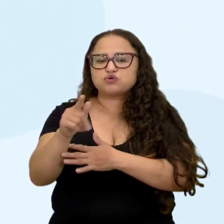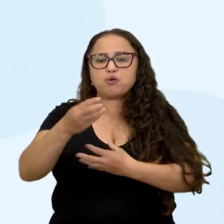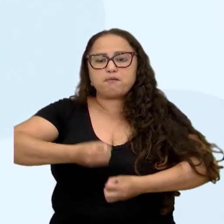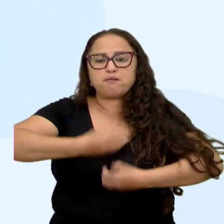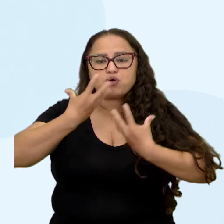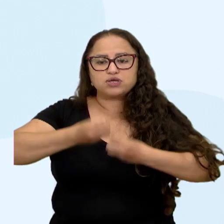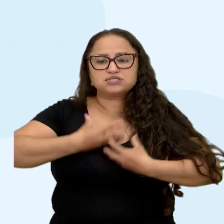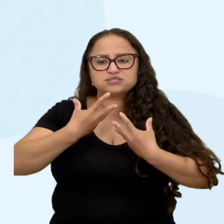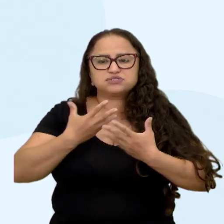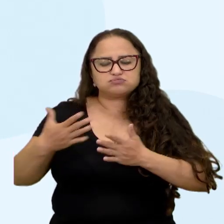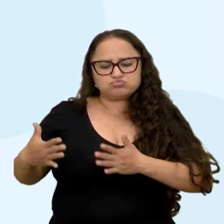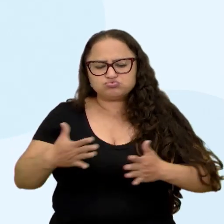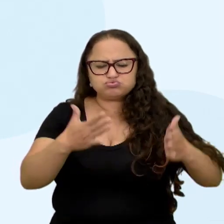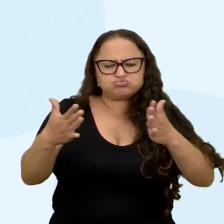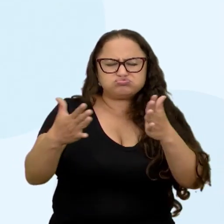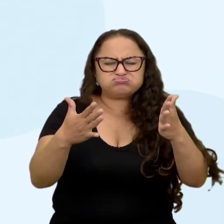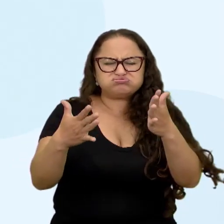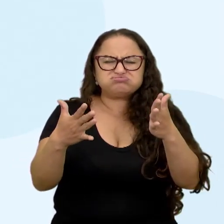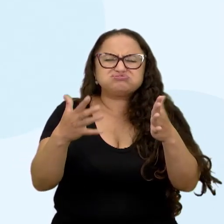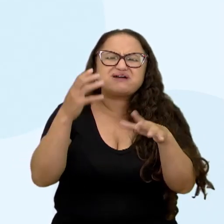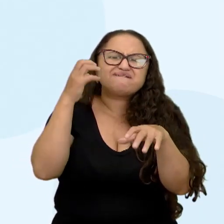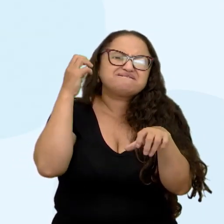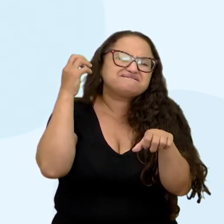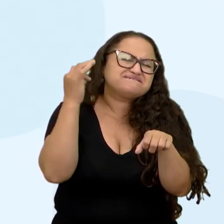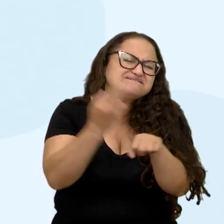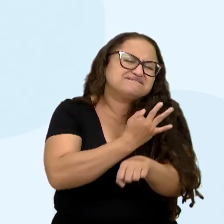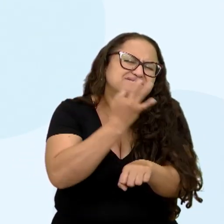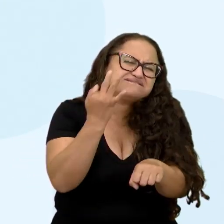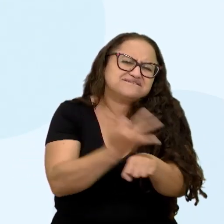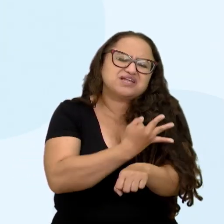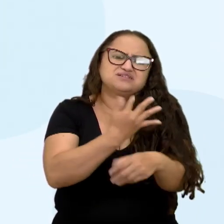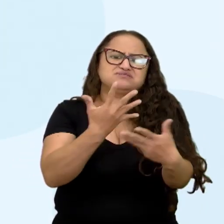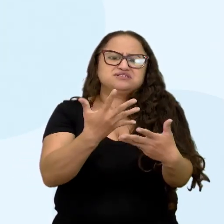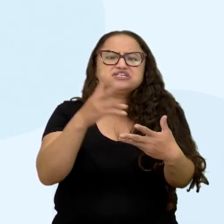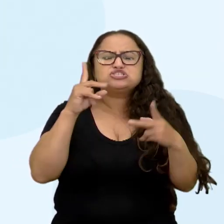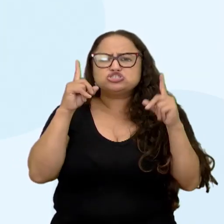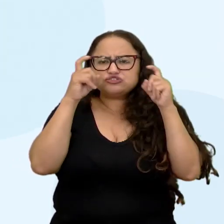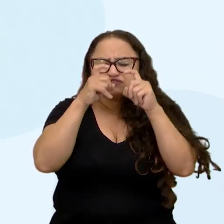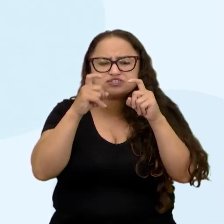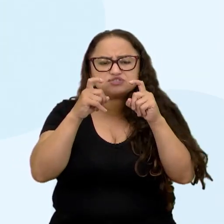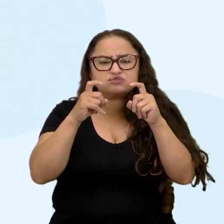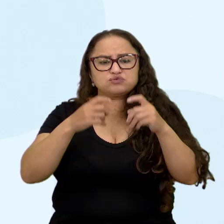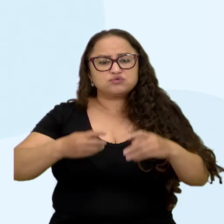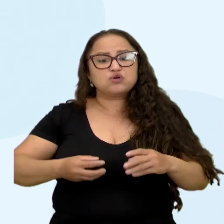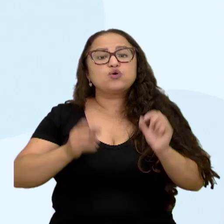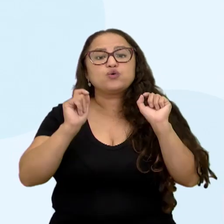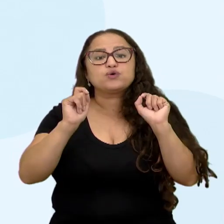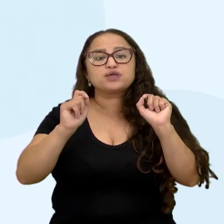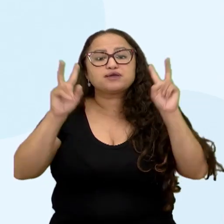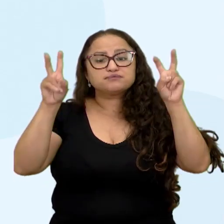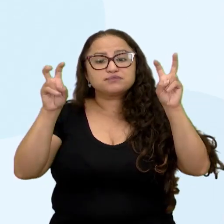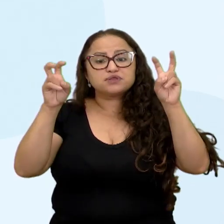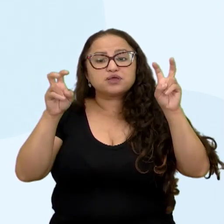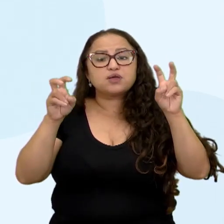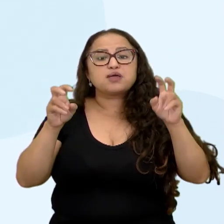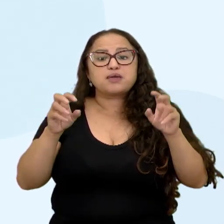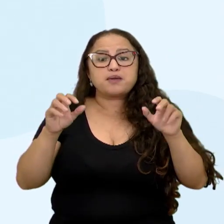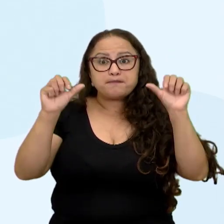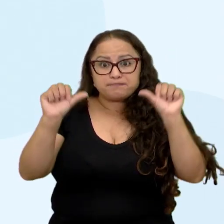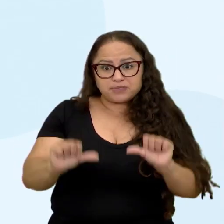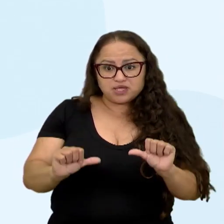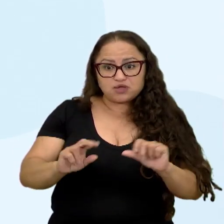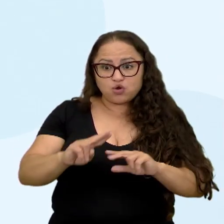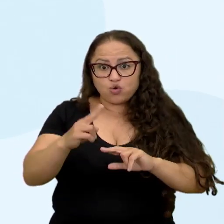ser uma estrada difícil de caminhar. Morte e Vida Severina nega ou confirma esta afirmação? É uma estrada